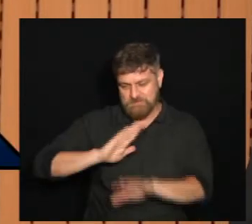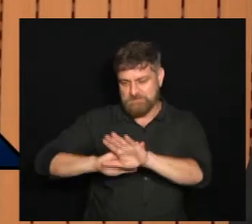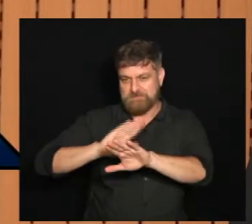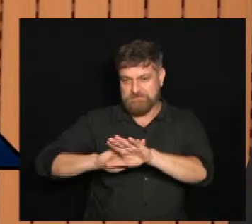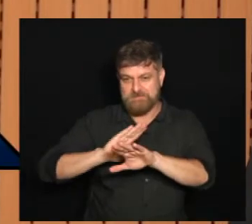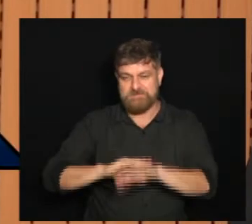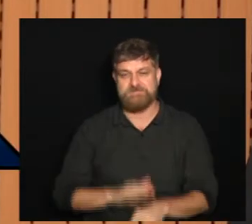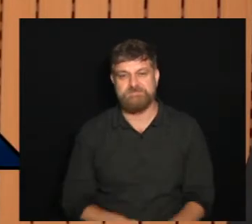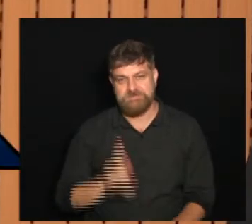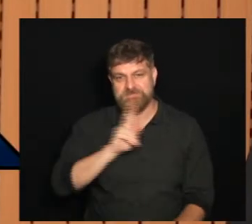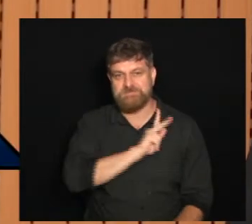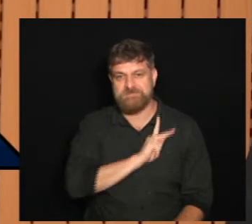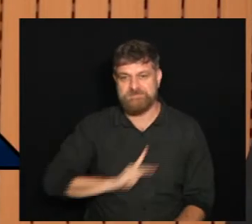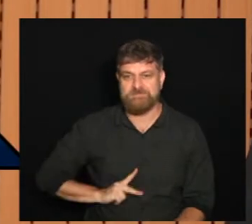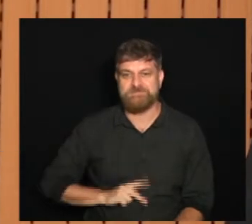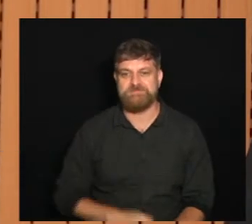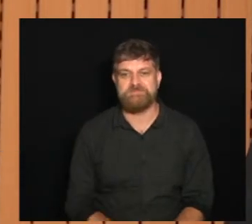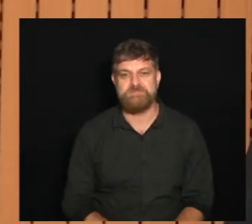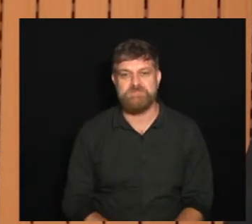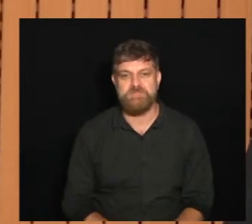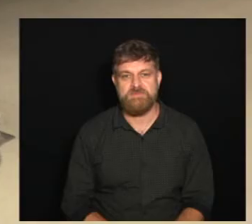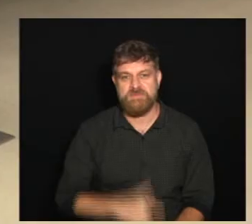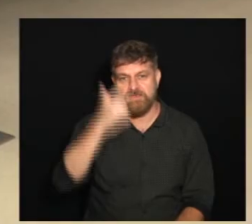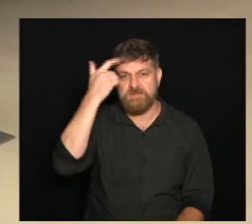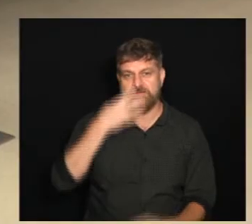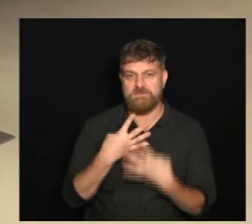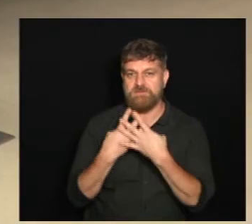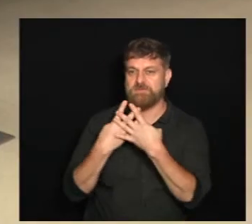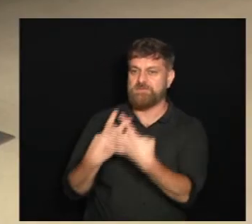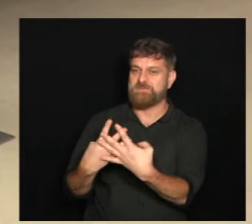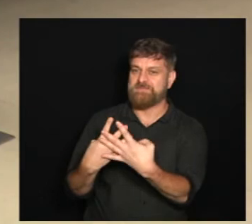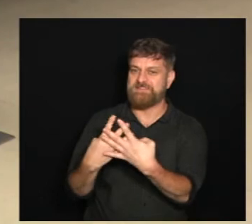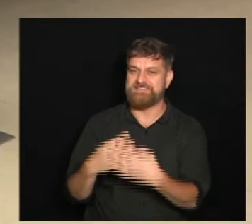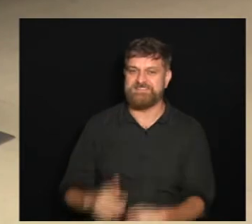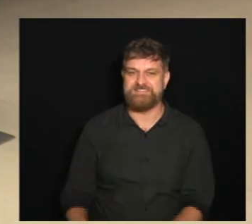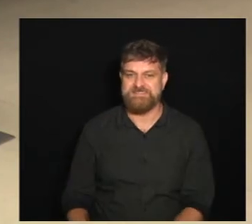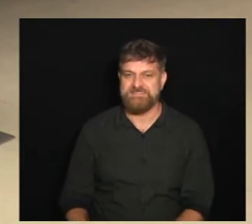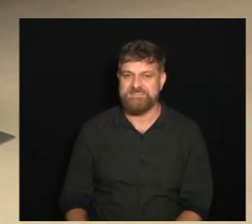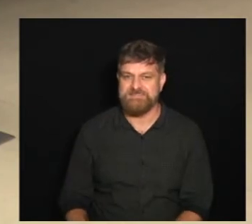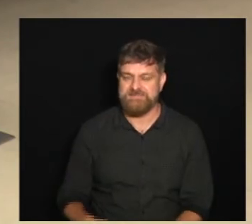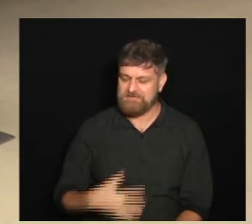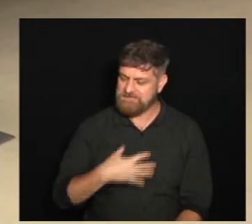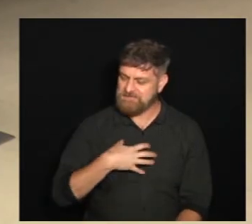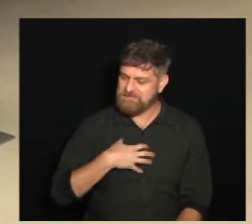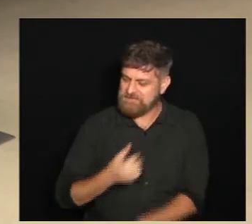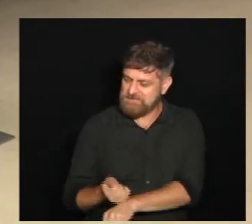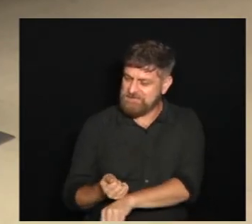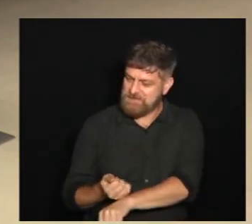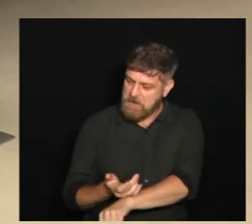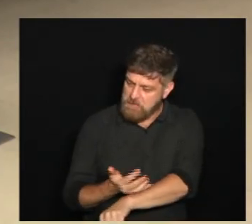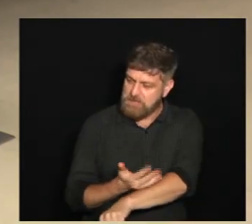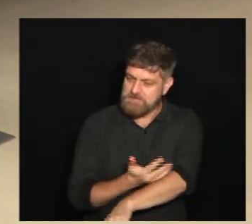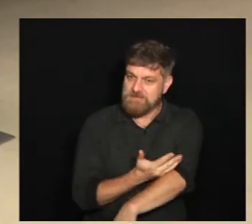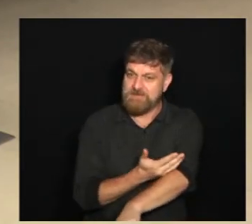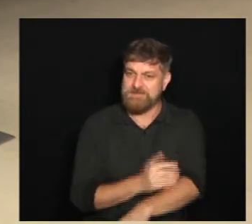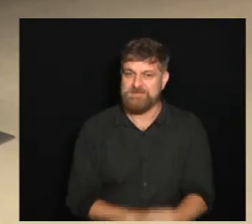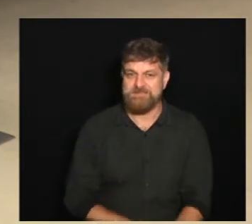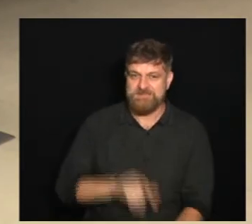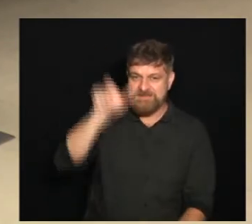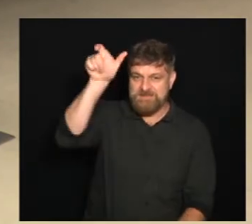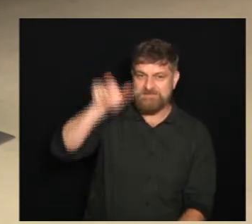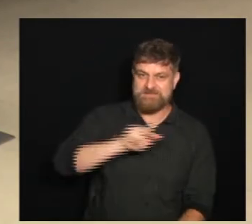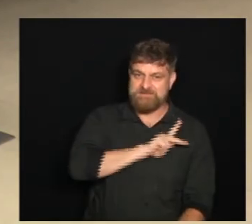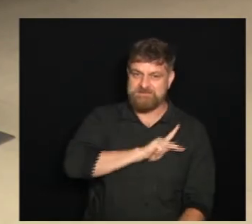Senhor presidente, eu confesso que fico até um pouco emocionado de Vossa Excelência